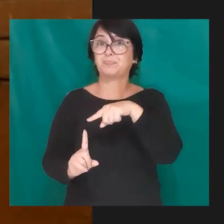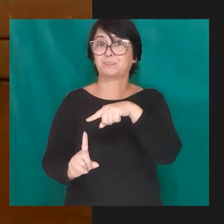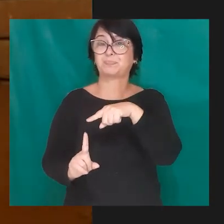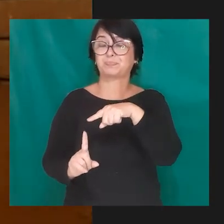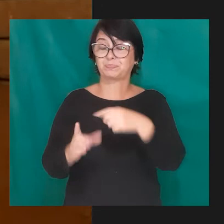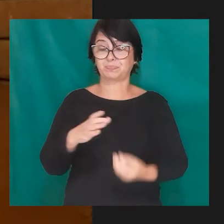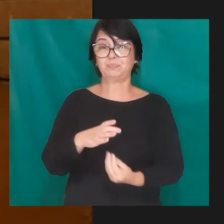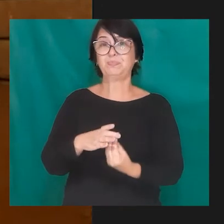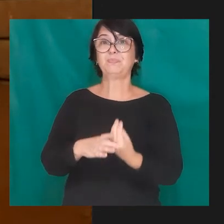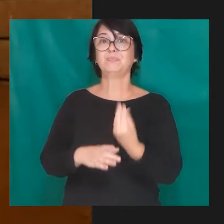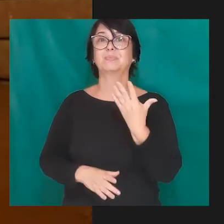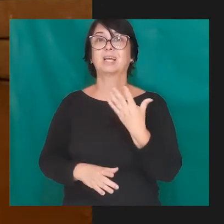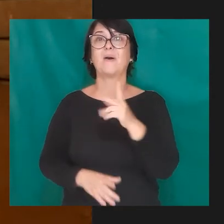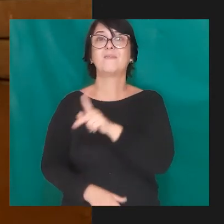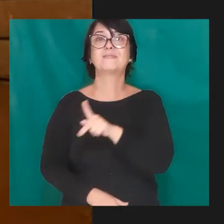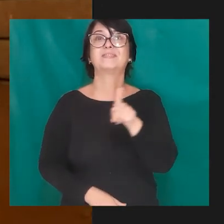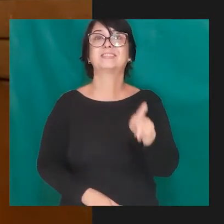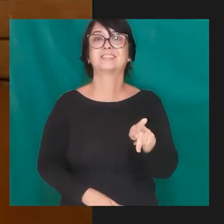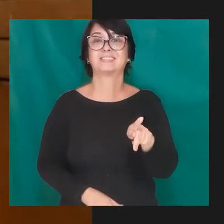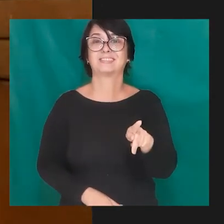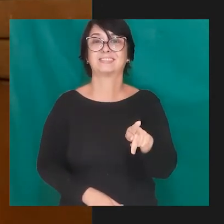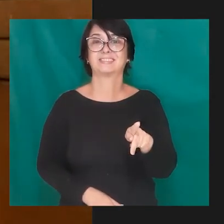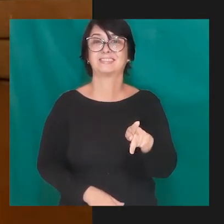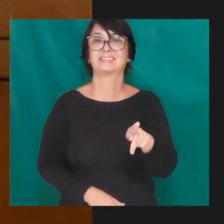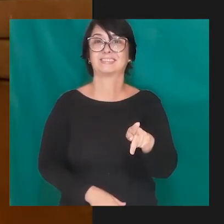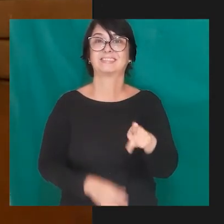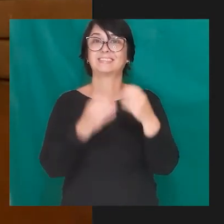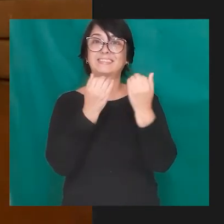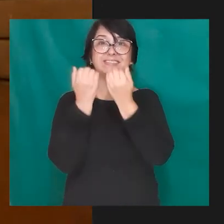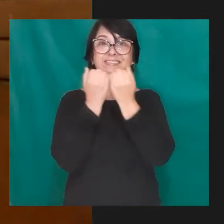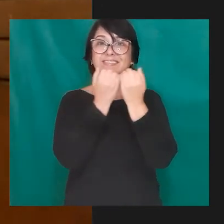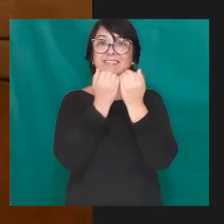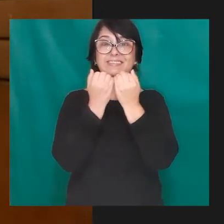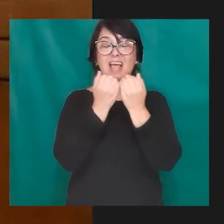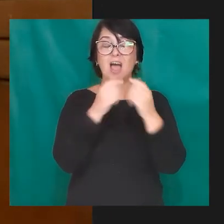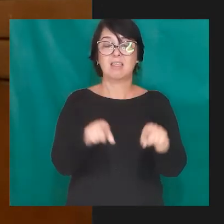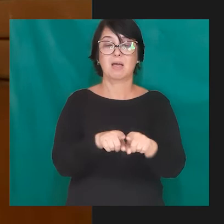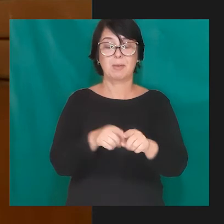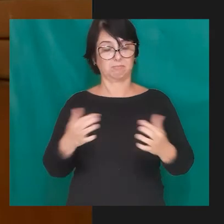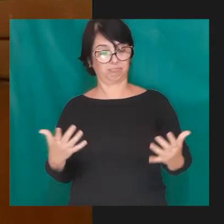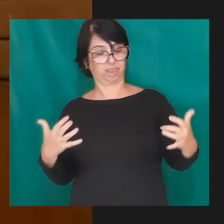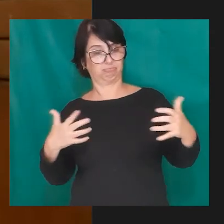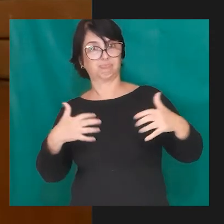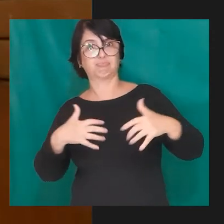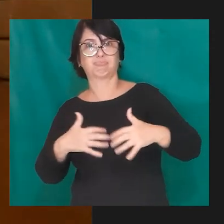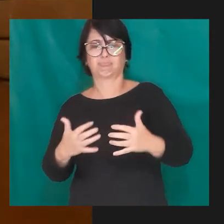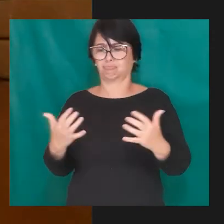da criação do projeto, o professor. Por exemplo, o professor tem que estar aí para o dia todo, É muito difícil,